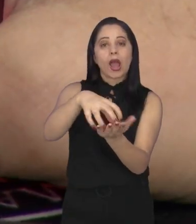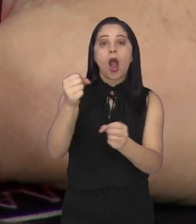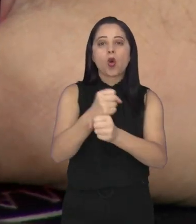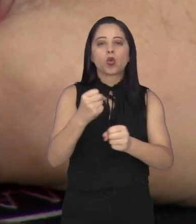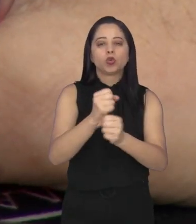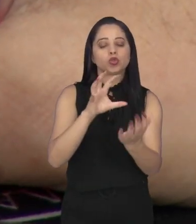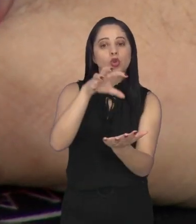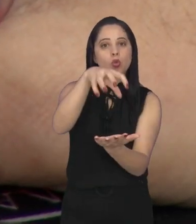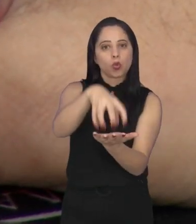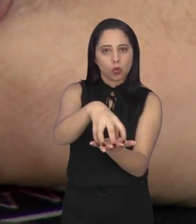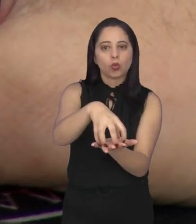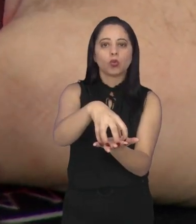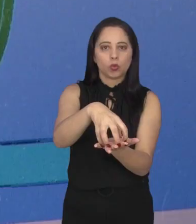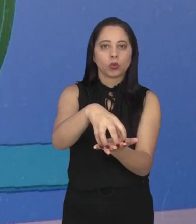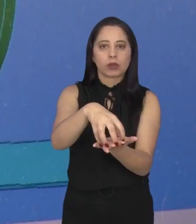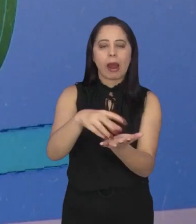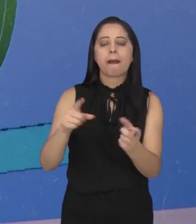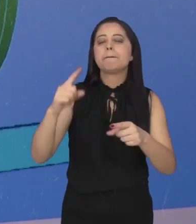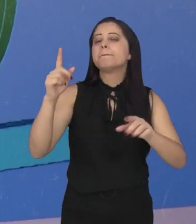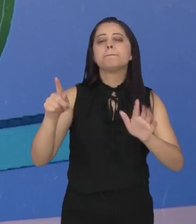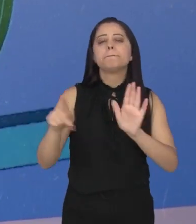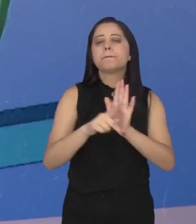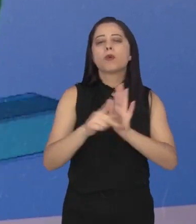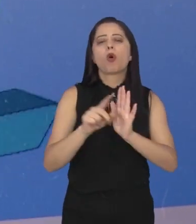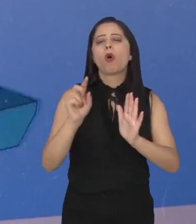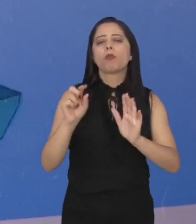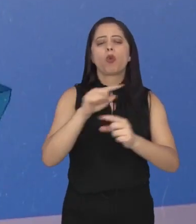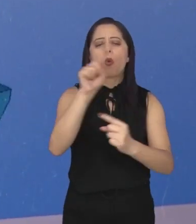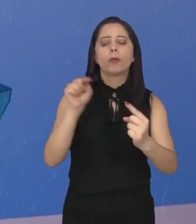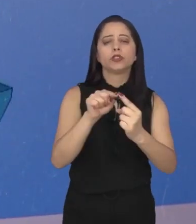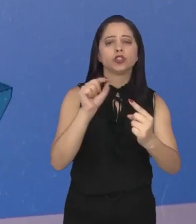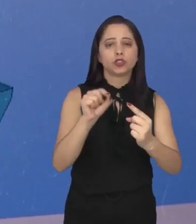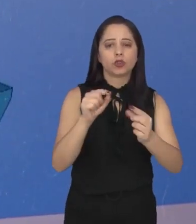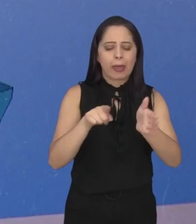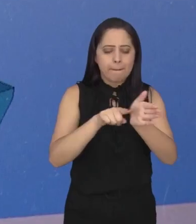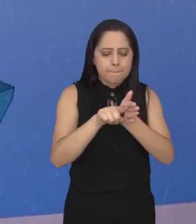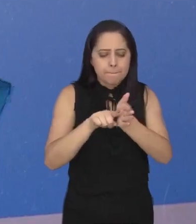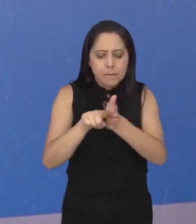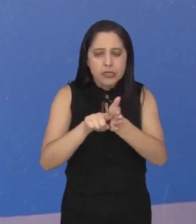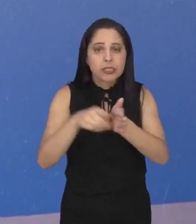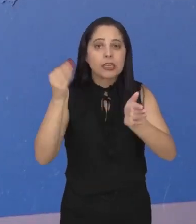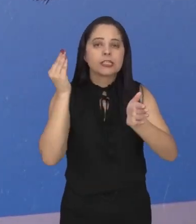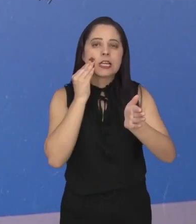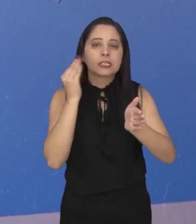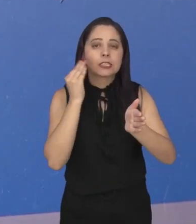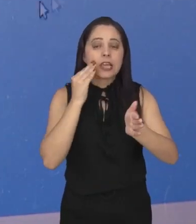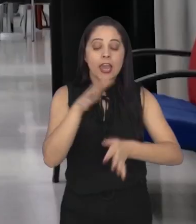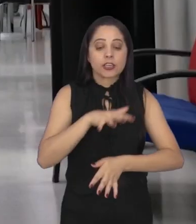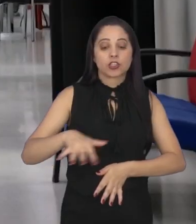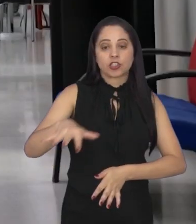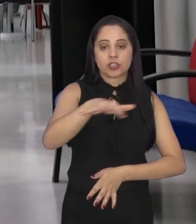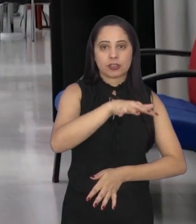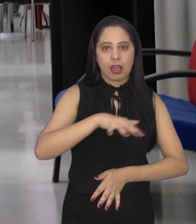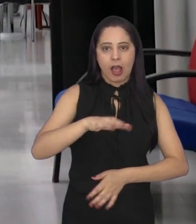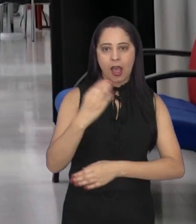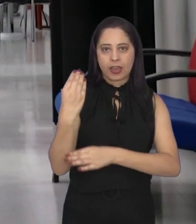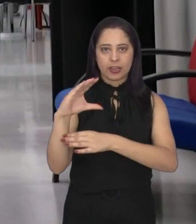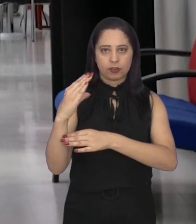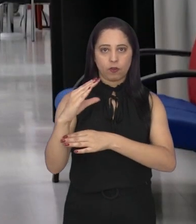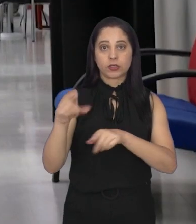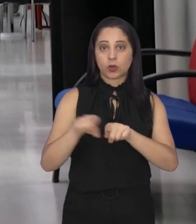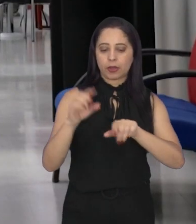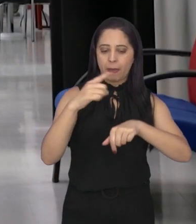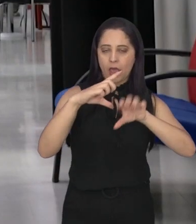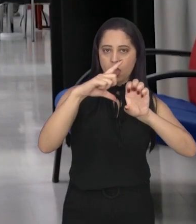local próprio para abrigar ambientes experimentais voltados para pesquisas e testes na área da inovação